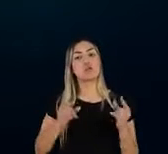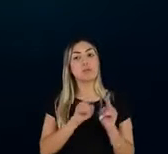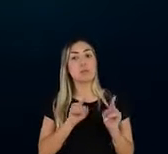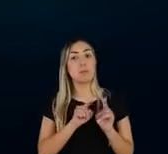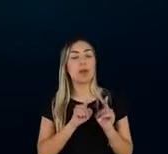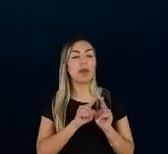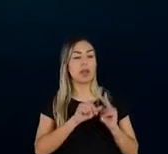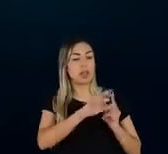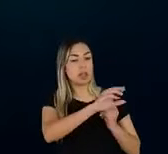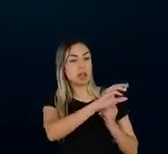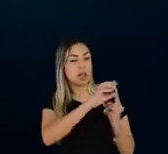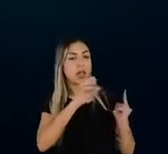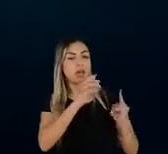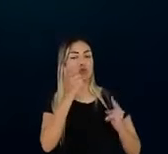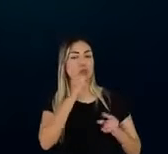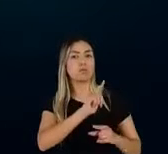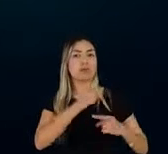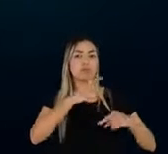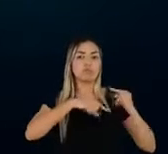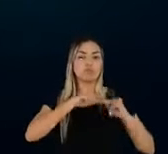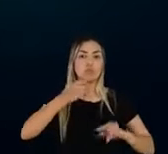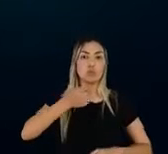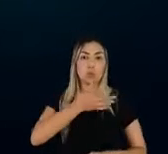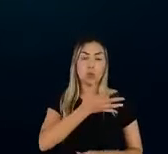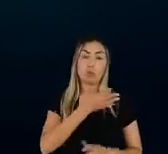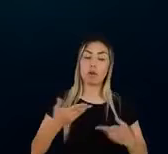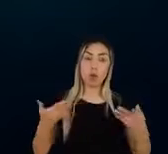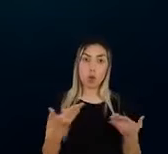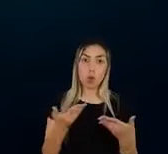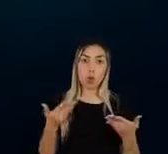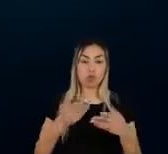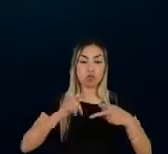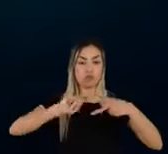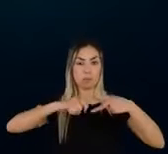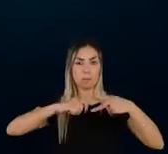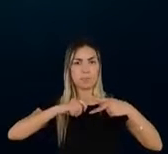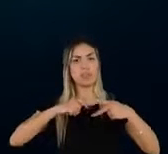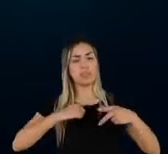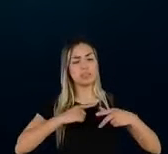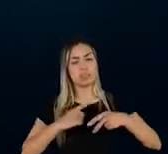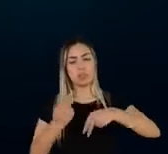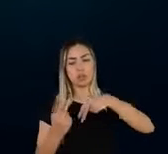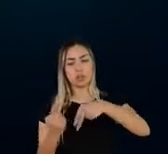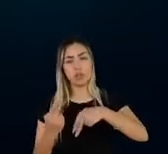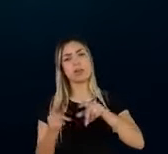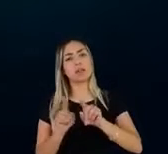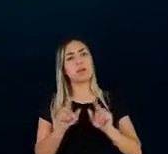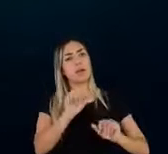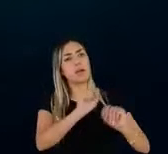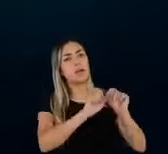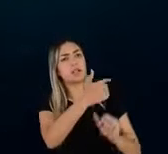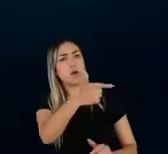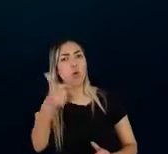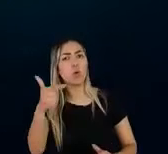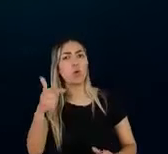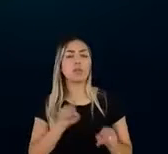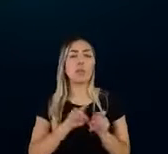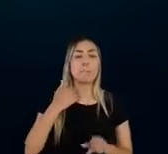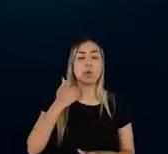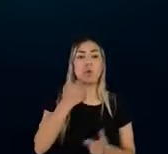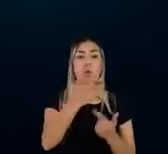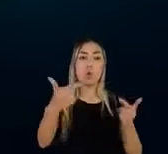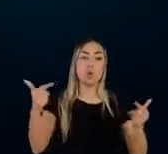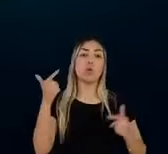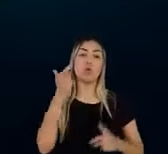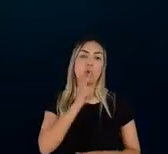players do setor de novo né hoje o pics Ele atende tanto no bem que contratados como os grandes bancos e o mais importante hoje